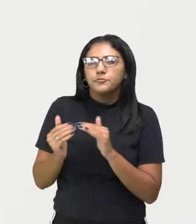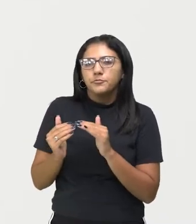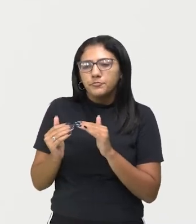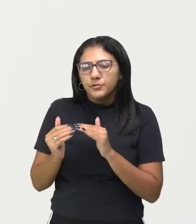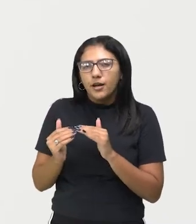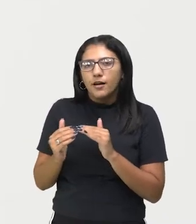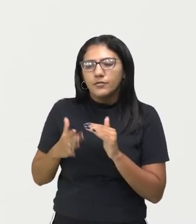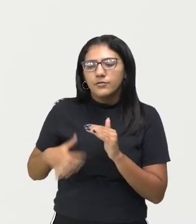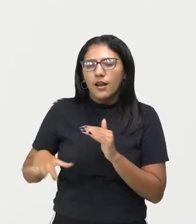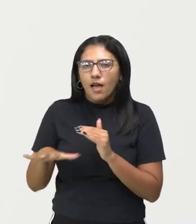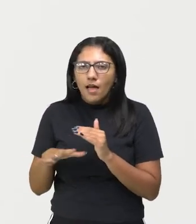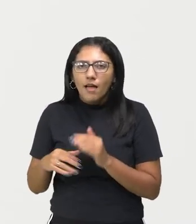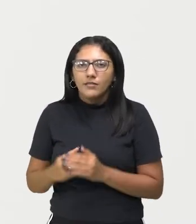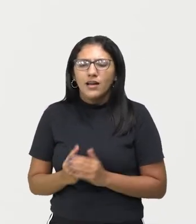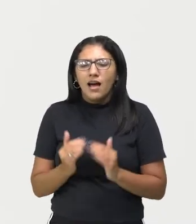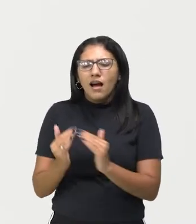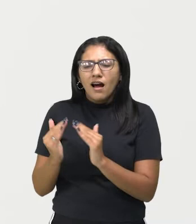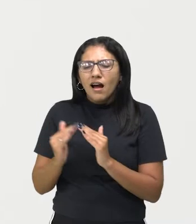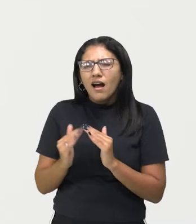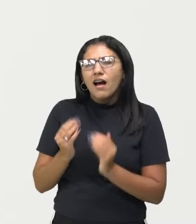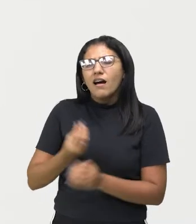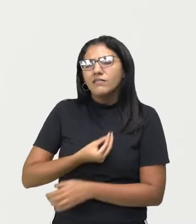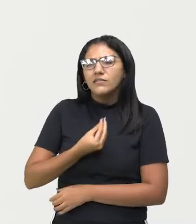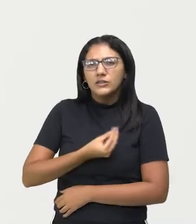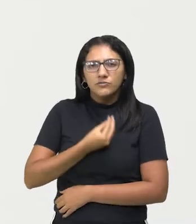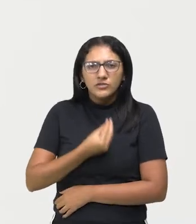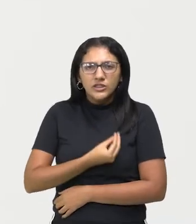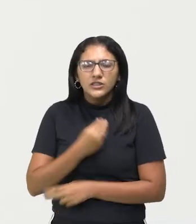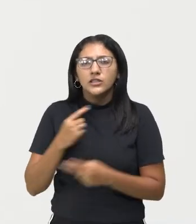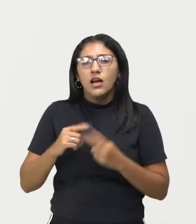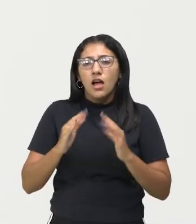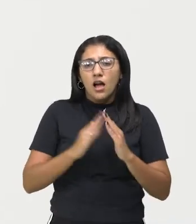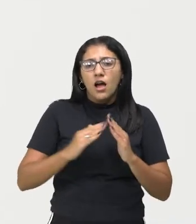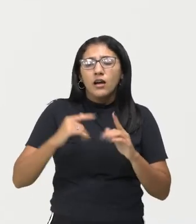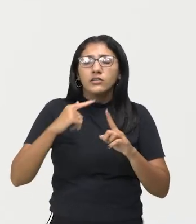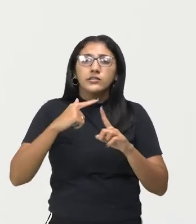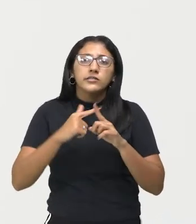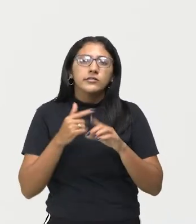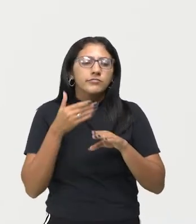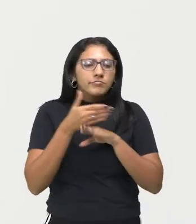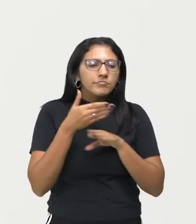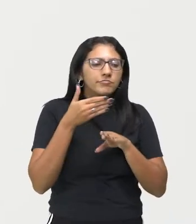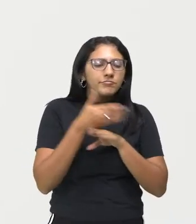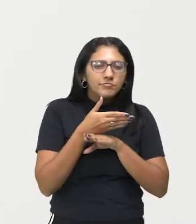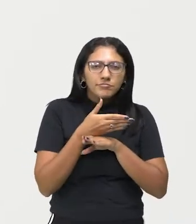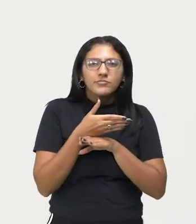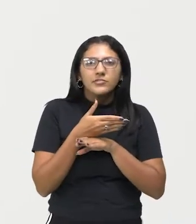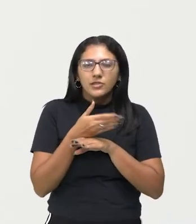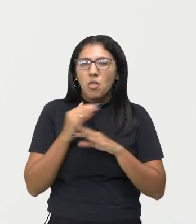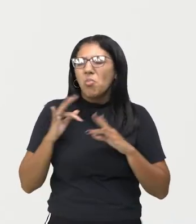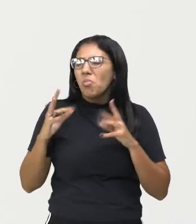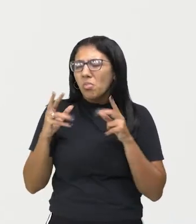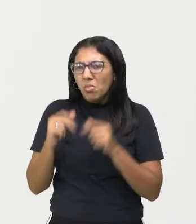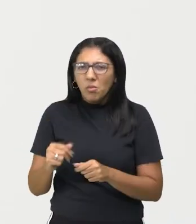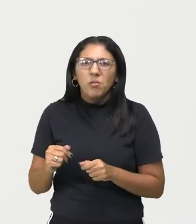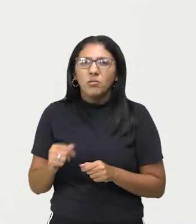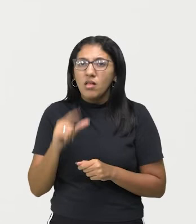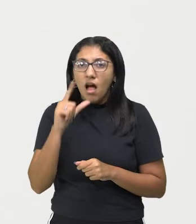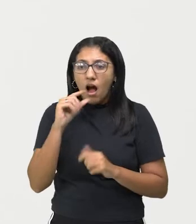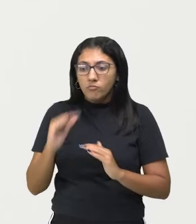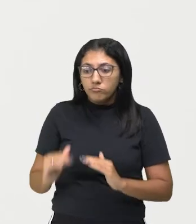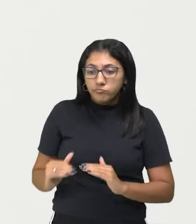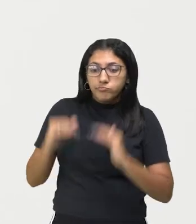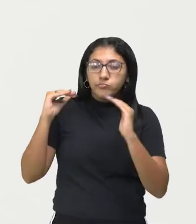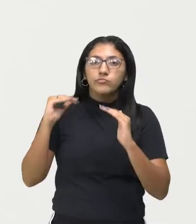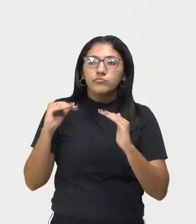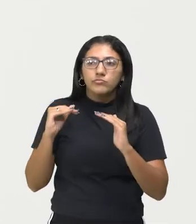moravam, a residência em que eles estavam, as igrejas que frequentavam. Então, tudo aquilo vai estar agora embaixo d'água. Então,